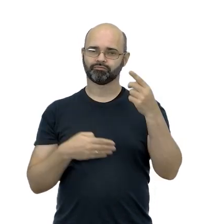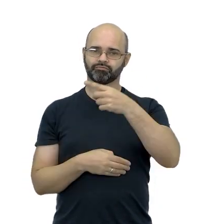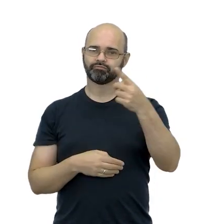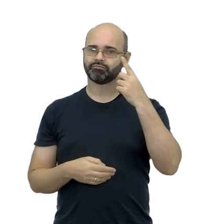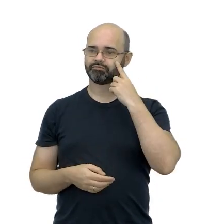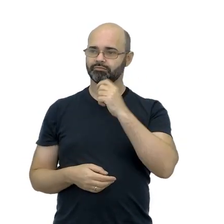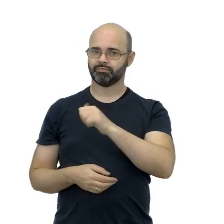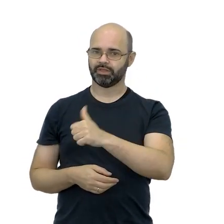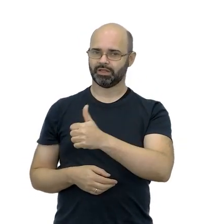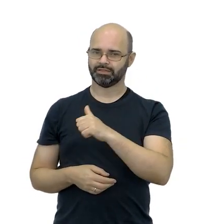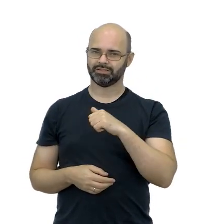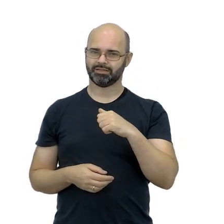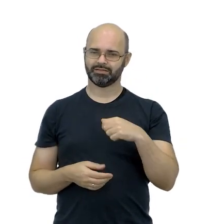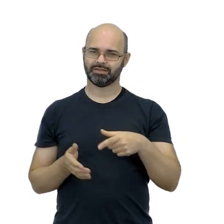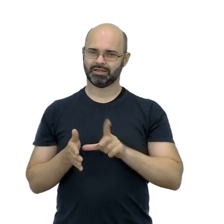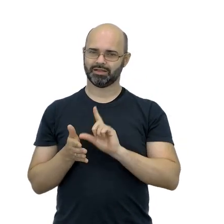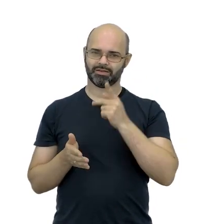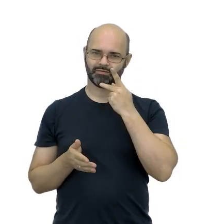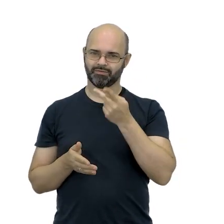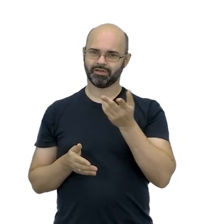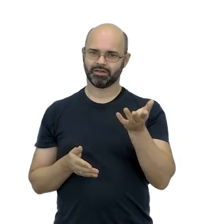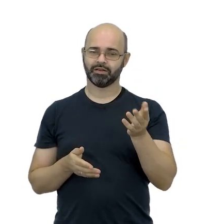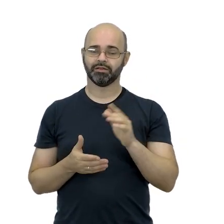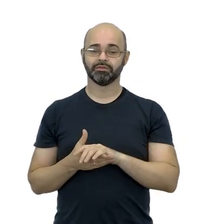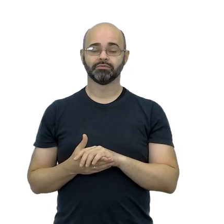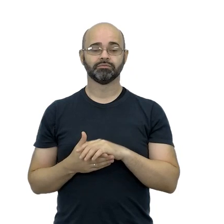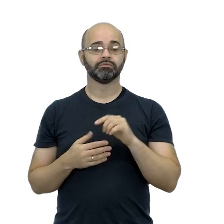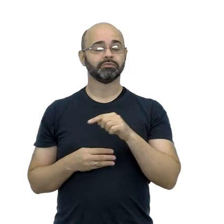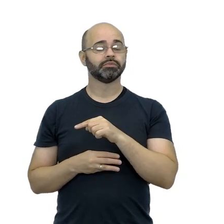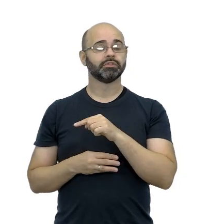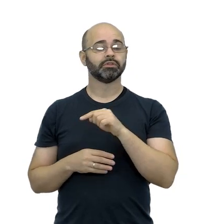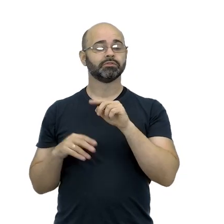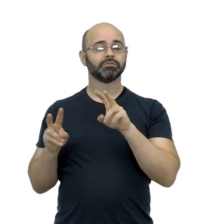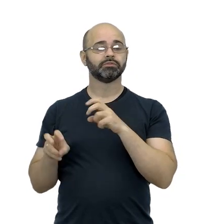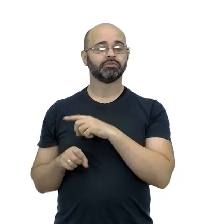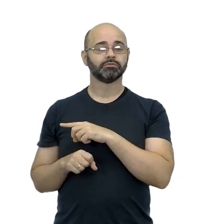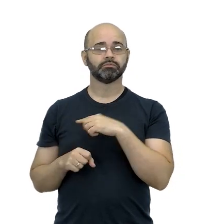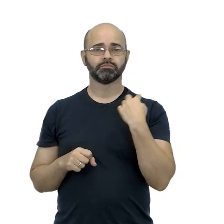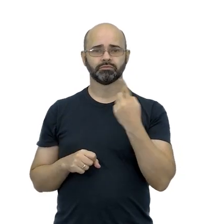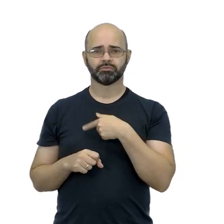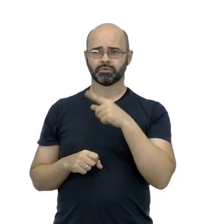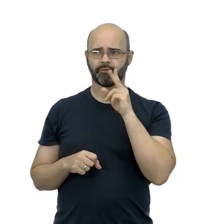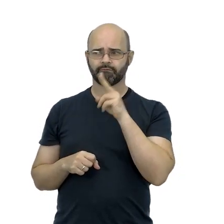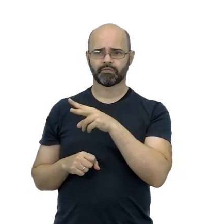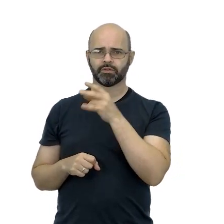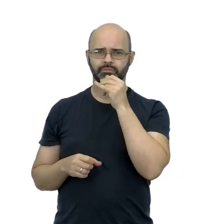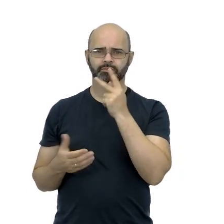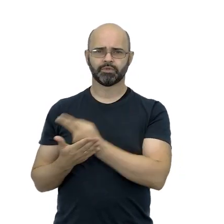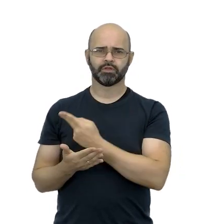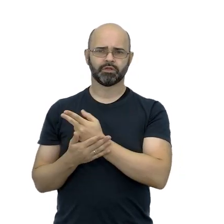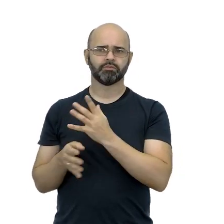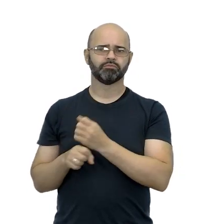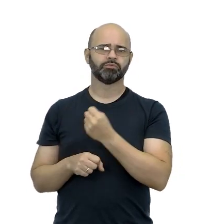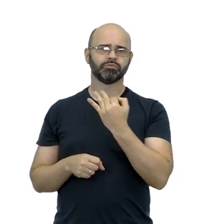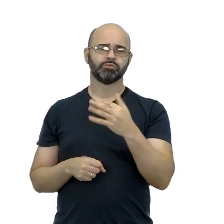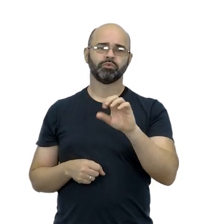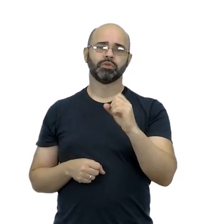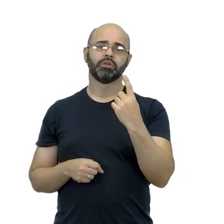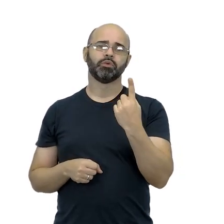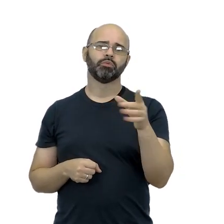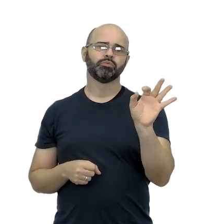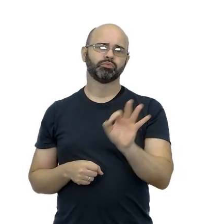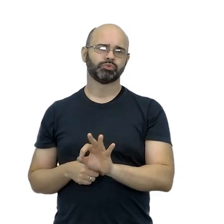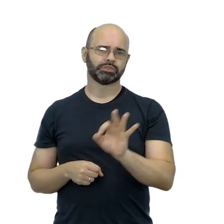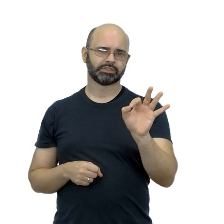a gente falou, nós vamos conversar sobre essa questão. Essa é uma questão. Se a gente olhar o nível de erro, né, temos 81%